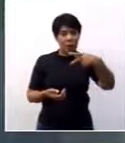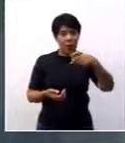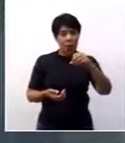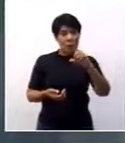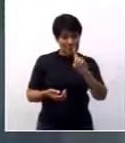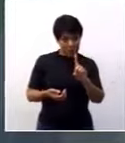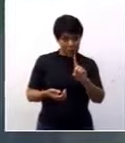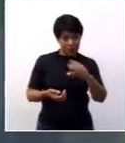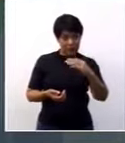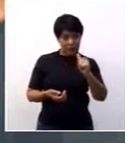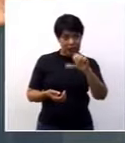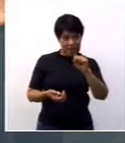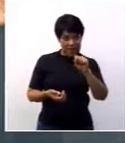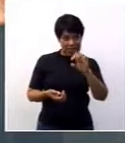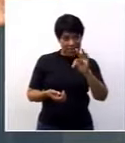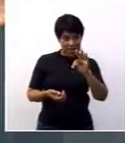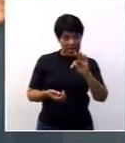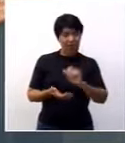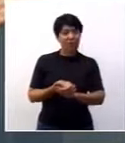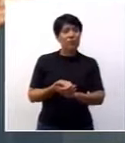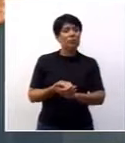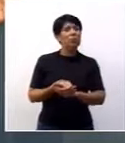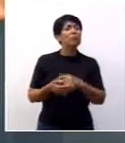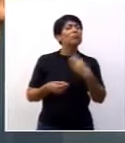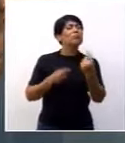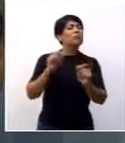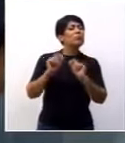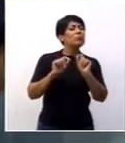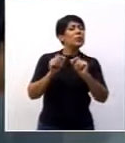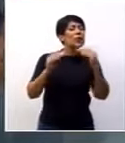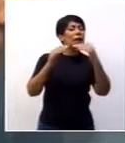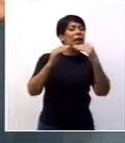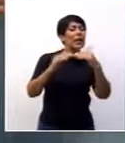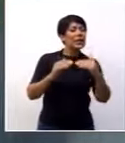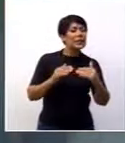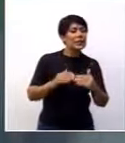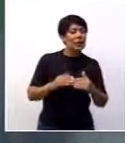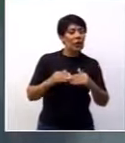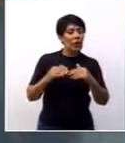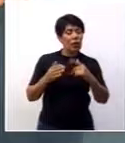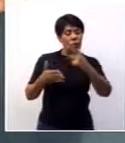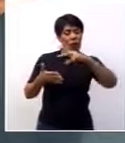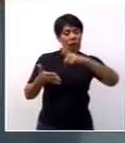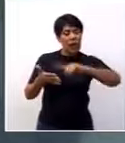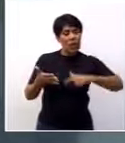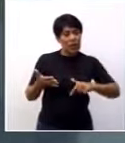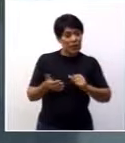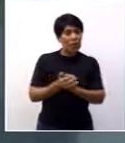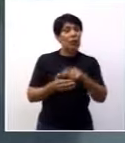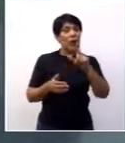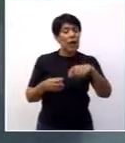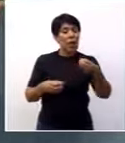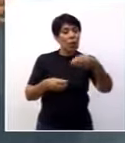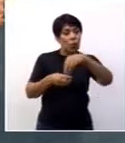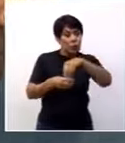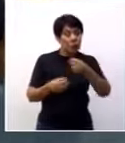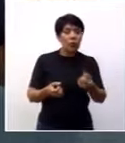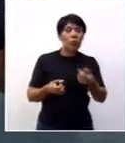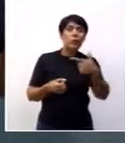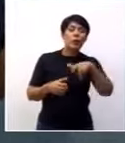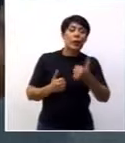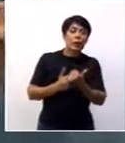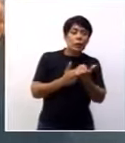vocês, né? Qual é a relação que nós vamos fazer, então, da ideia da literatura na modernidade? É o conteúdo, é o suporte, né?